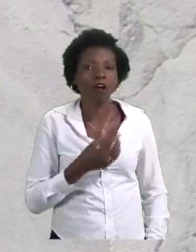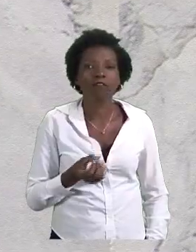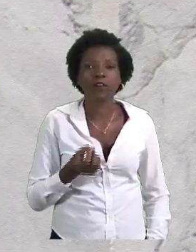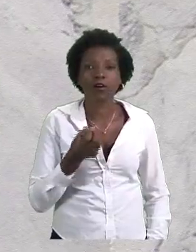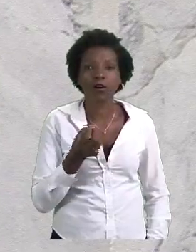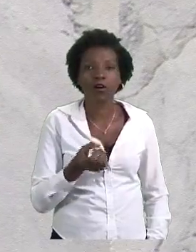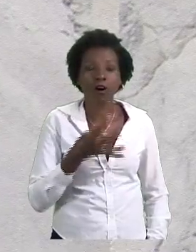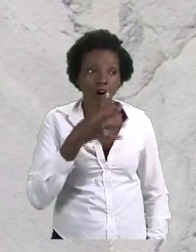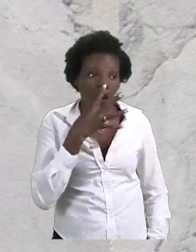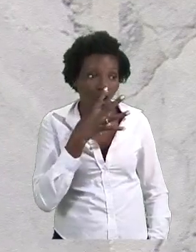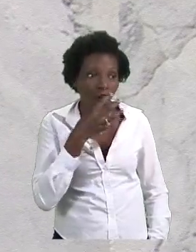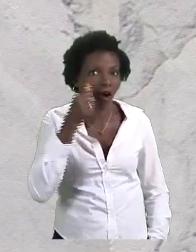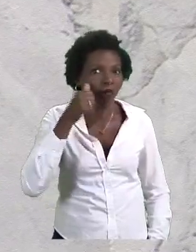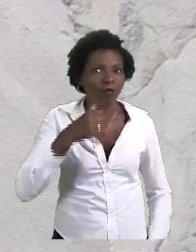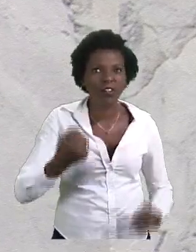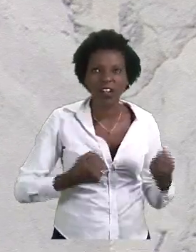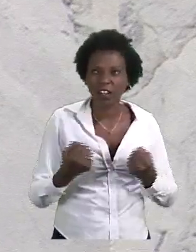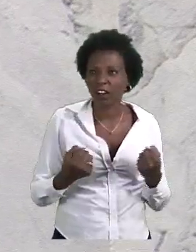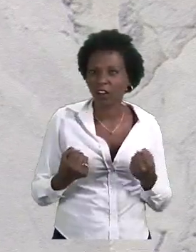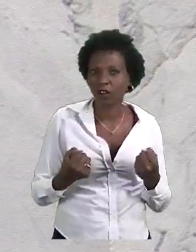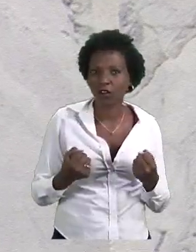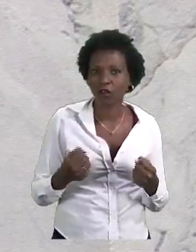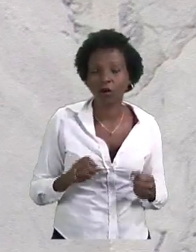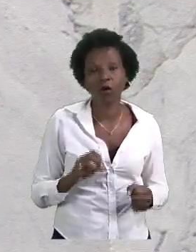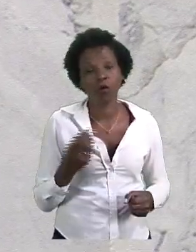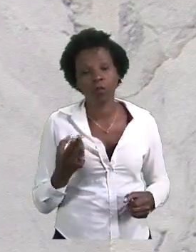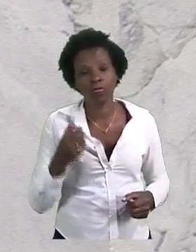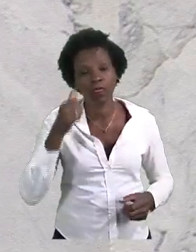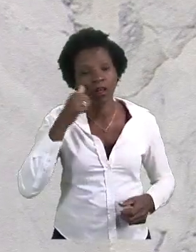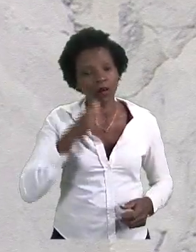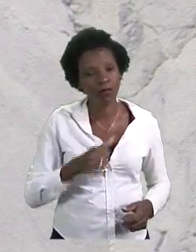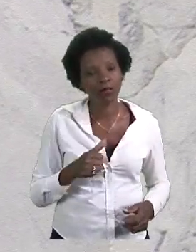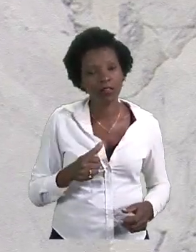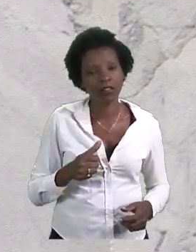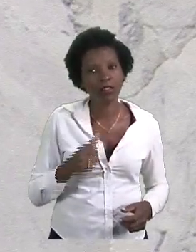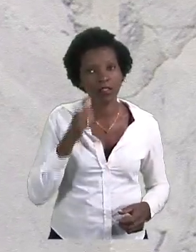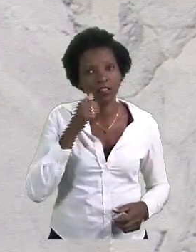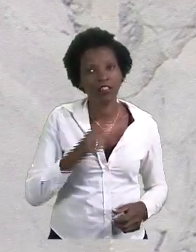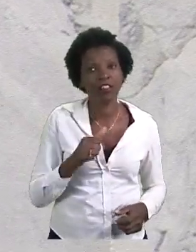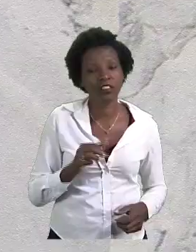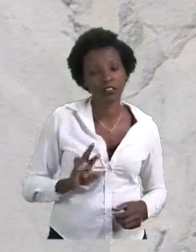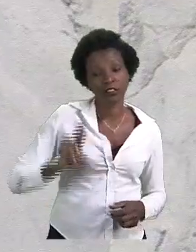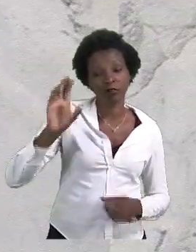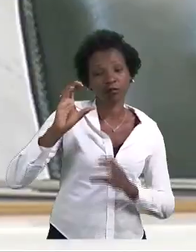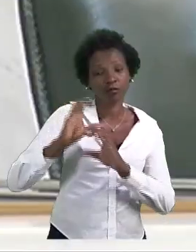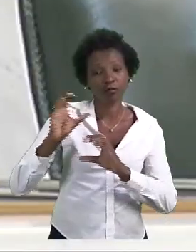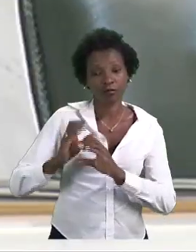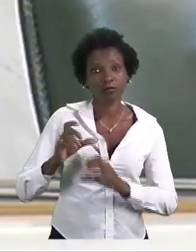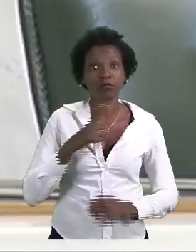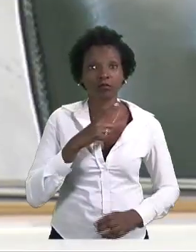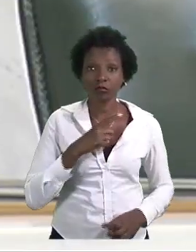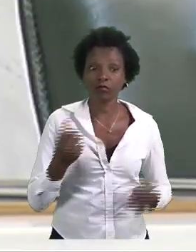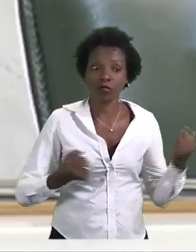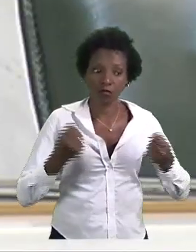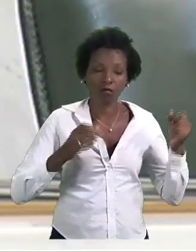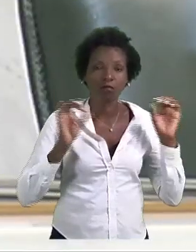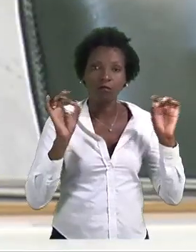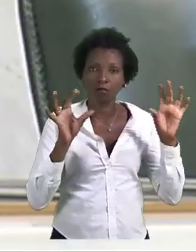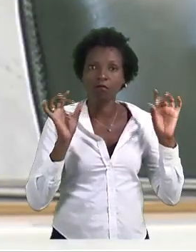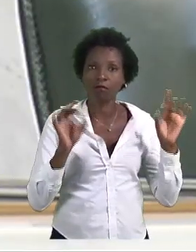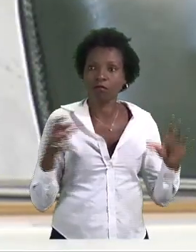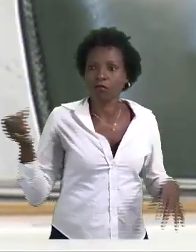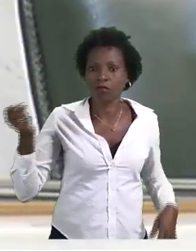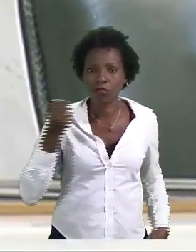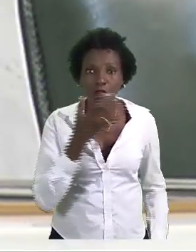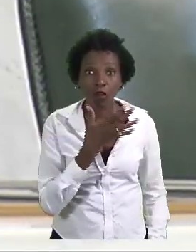seja, a coordenadora do movimento sem-tetos tirou uma SUV urbana, uma viatura, um carro grande, uma SUV